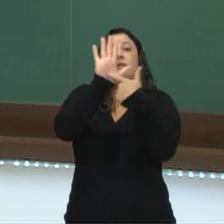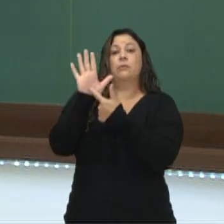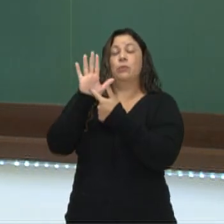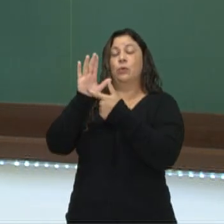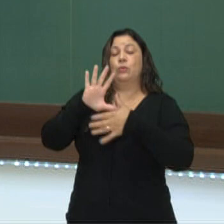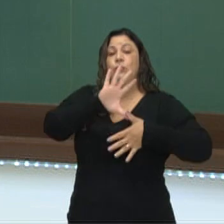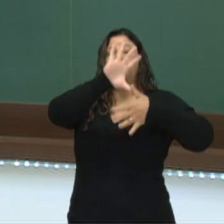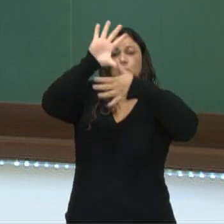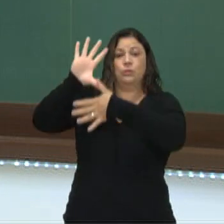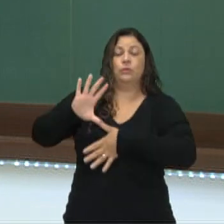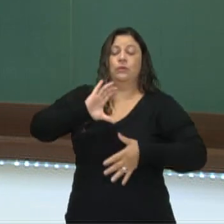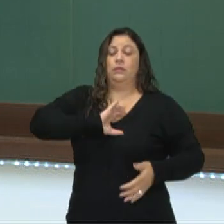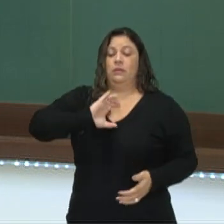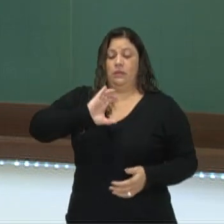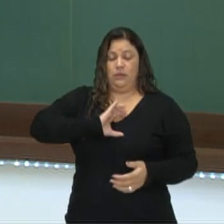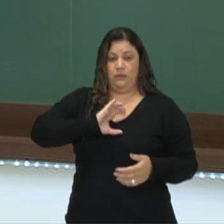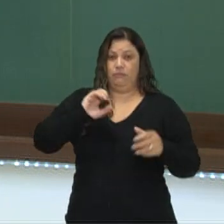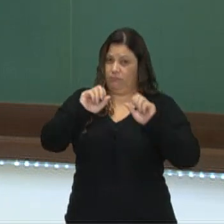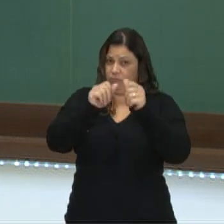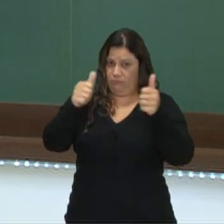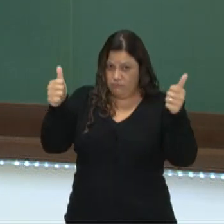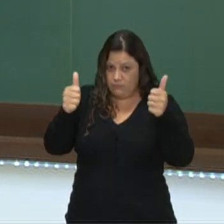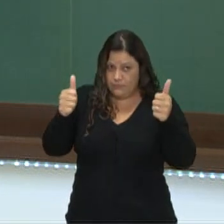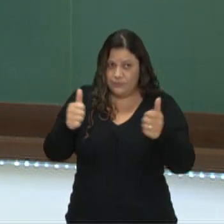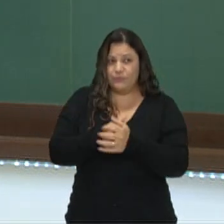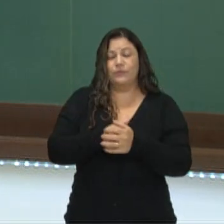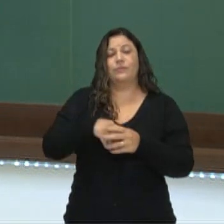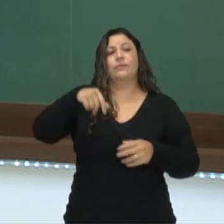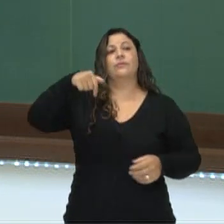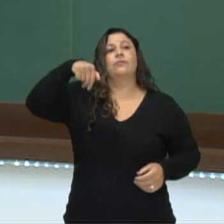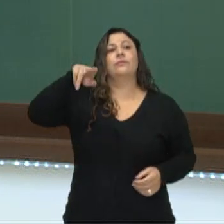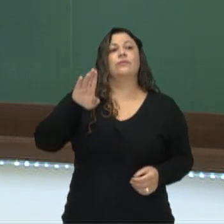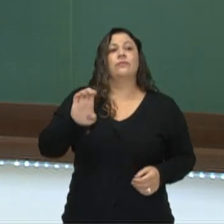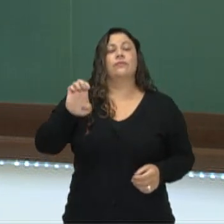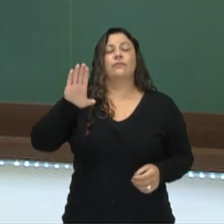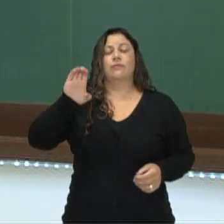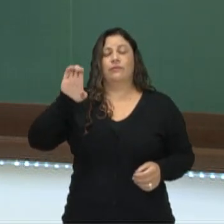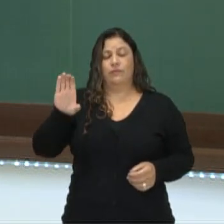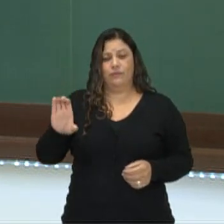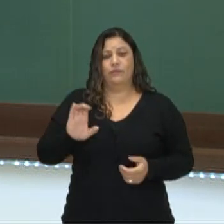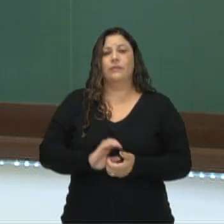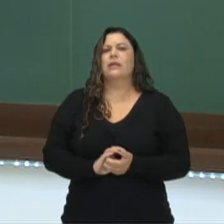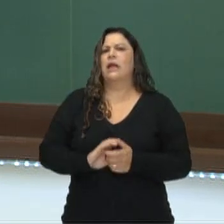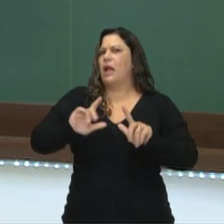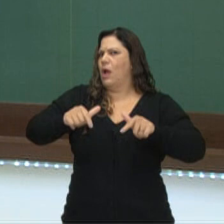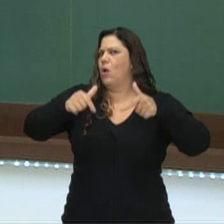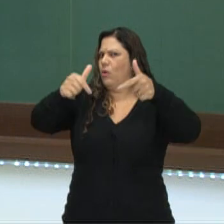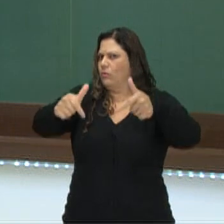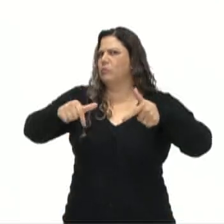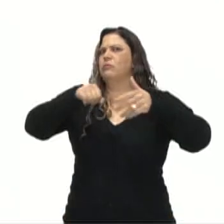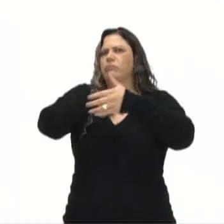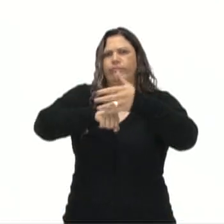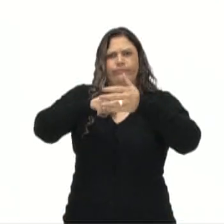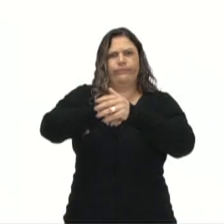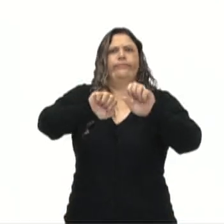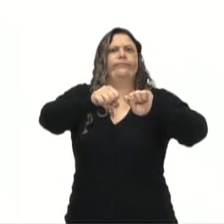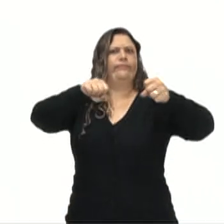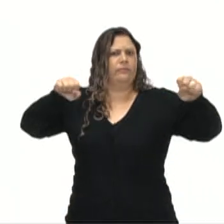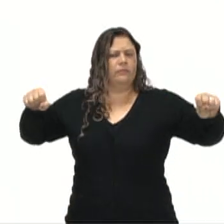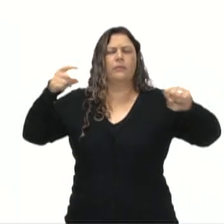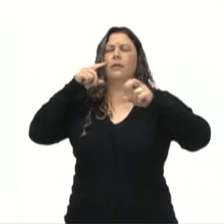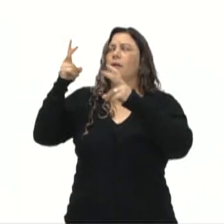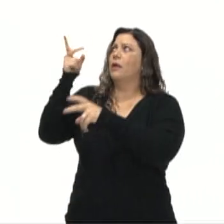o mapa do Canadá, ok? E Quebec, que é a província que lutou. E é bem grande, por sinal, né? E